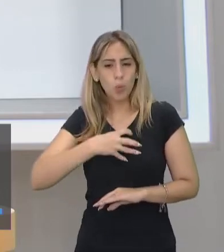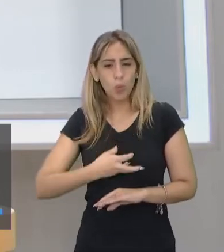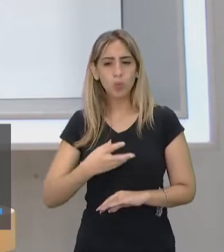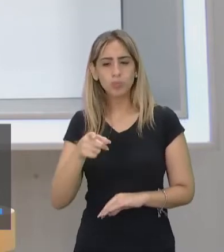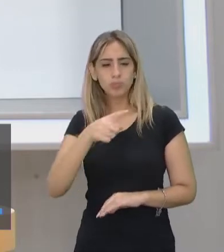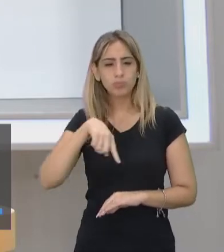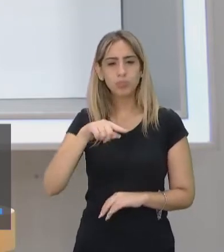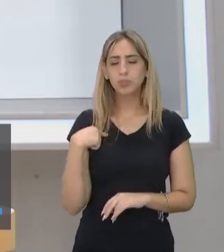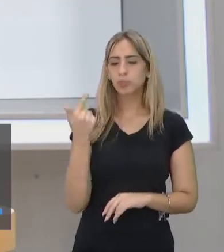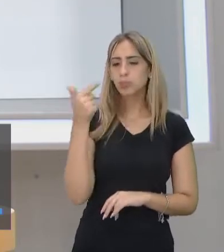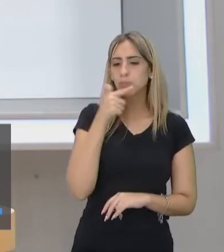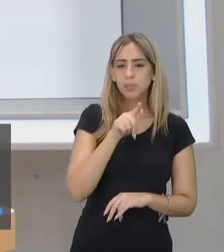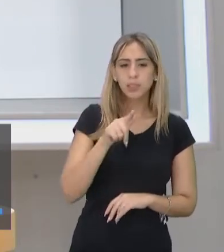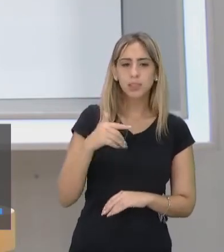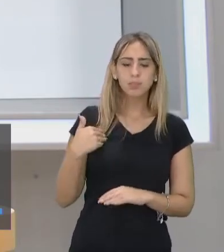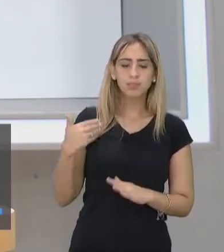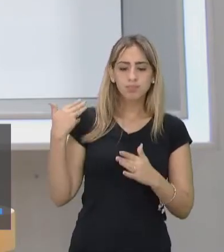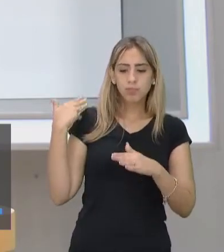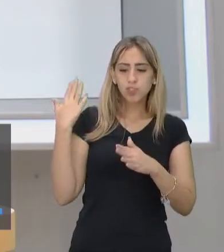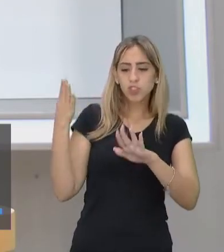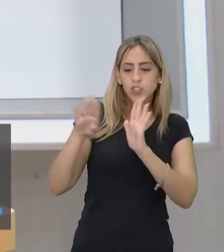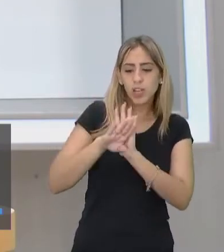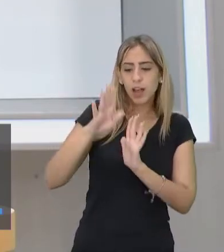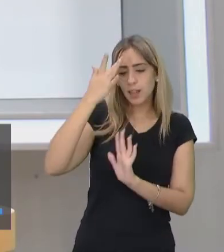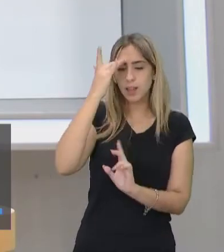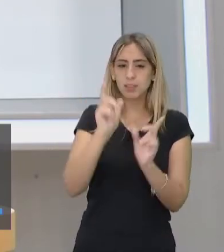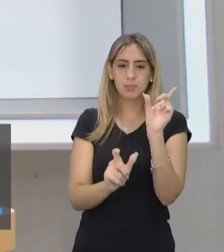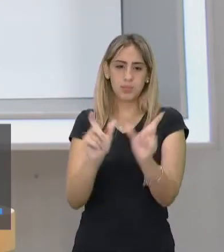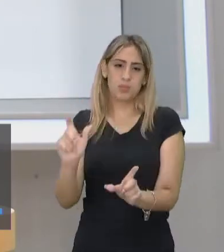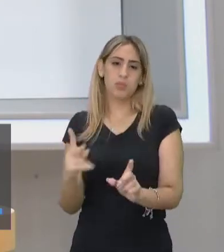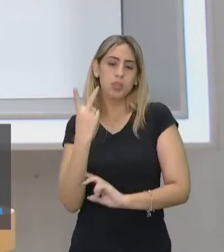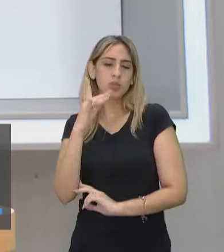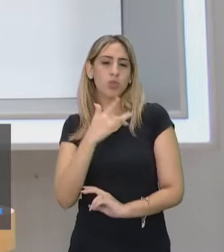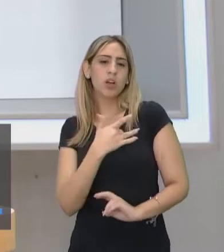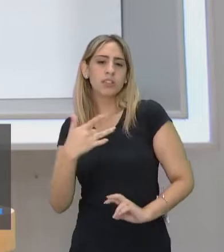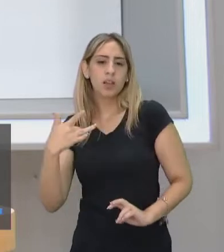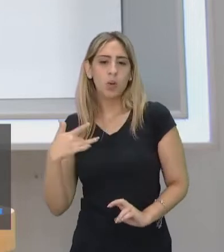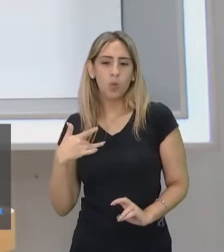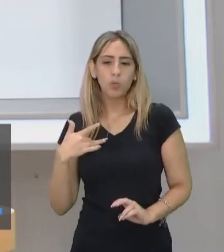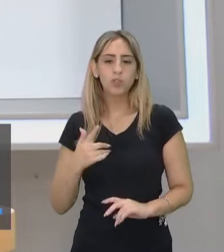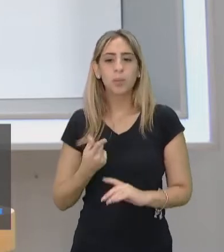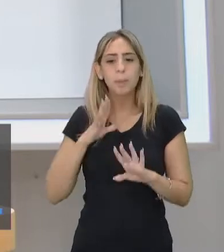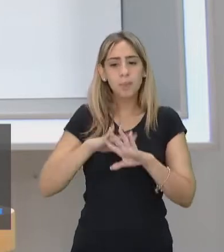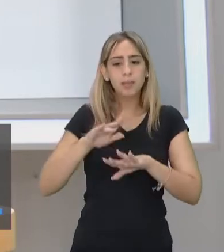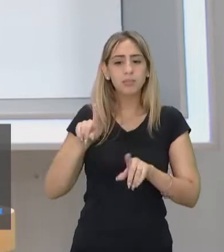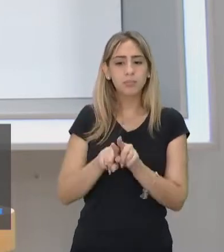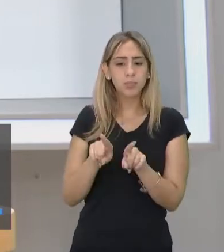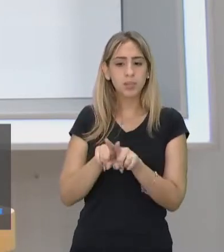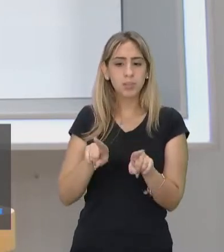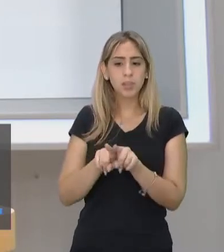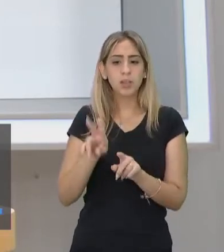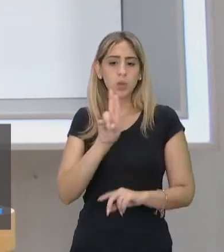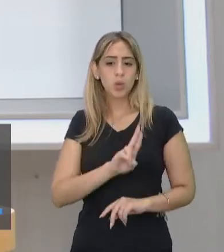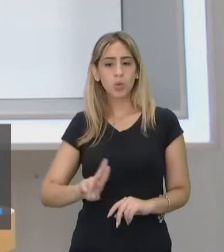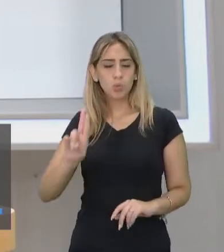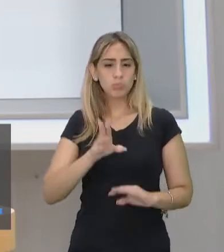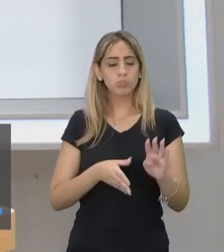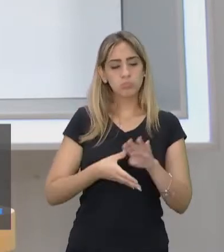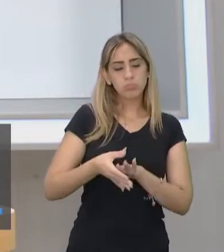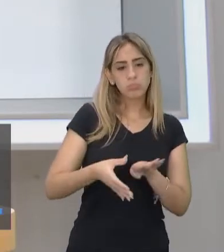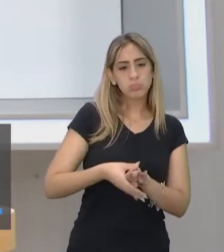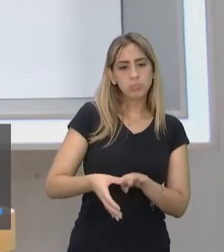conseguimos alcançar as pessoas na sua plenitude, na sua saúde, mas também os